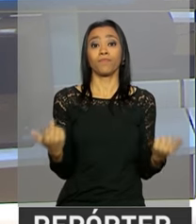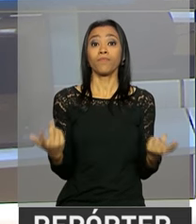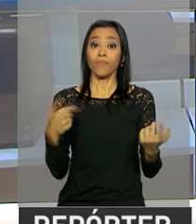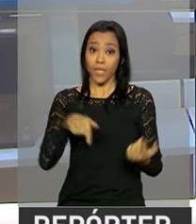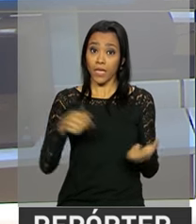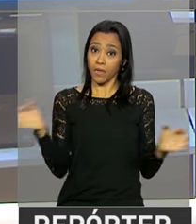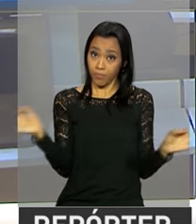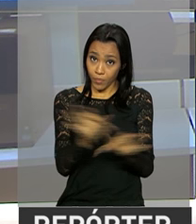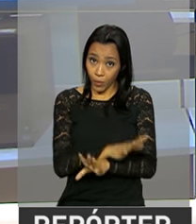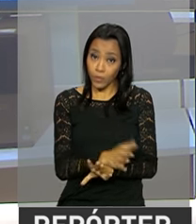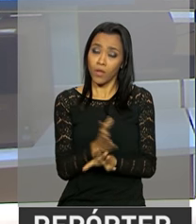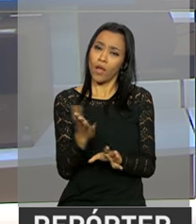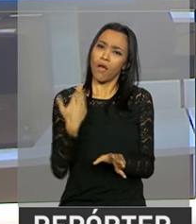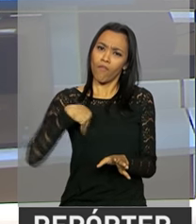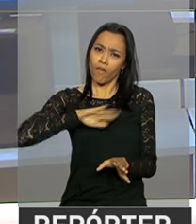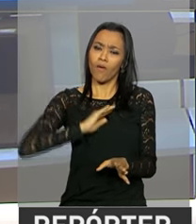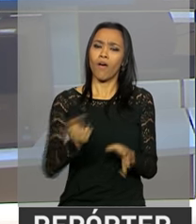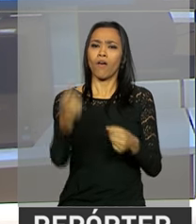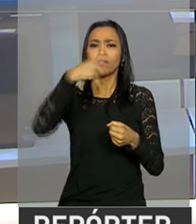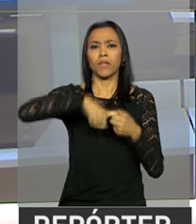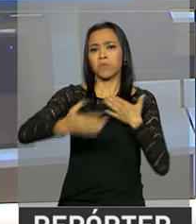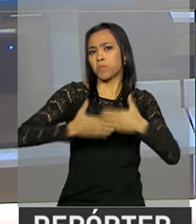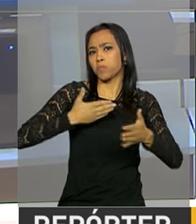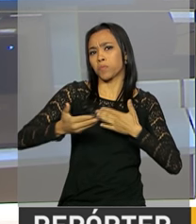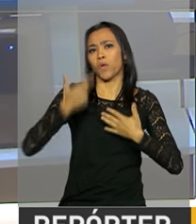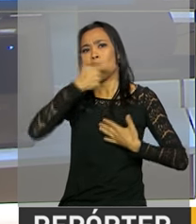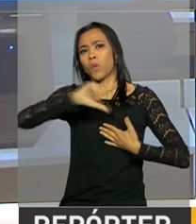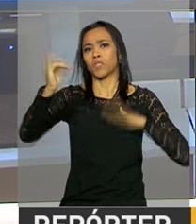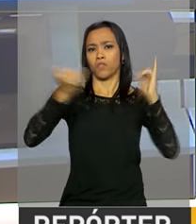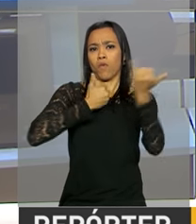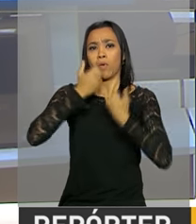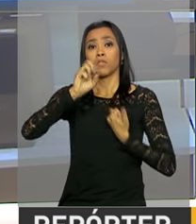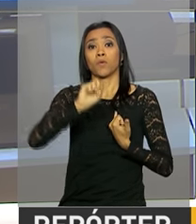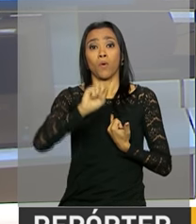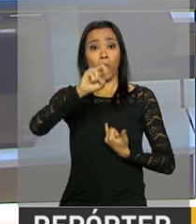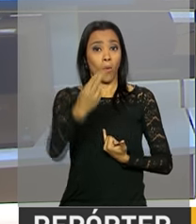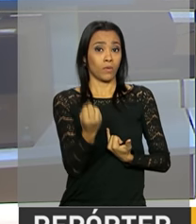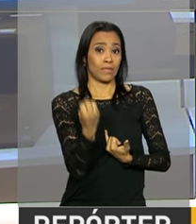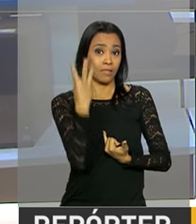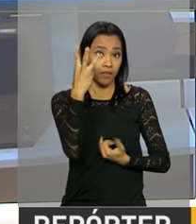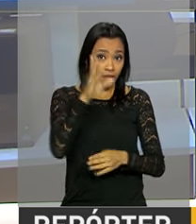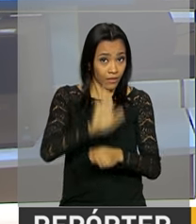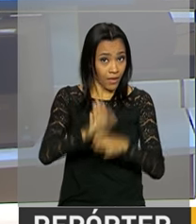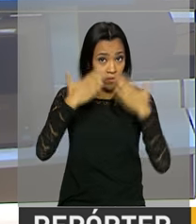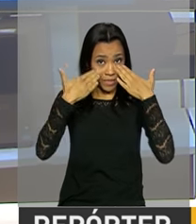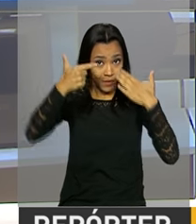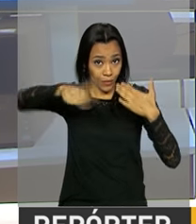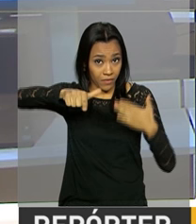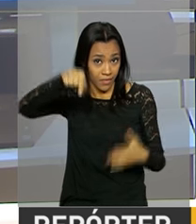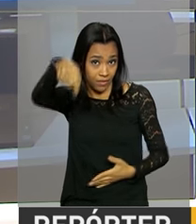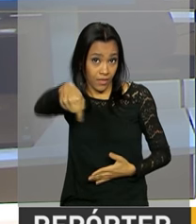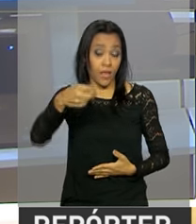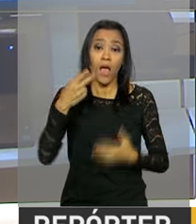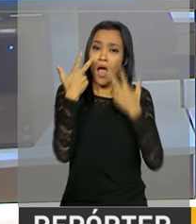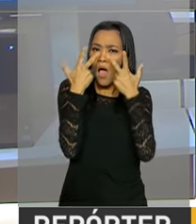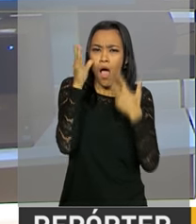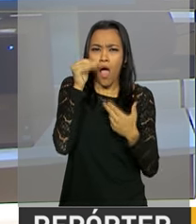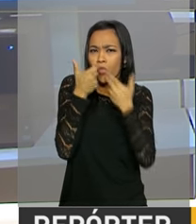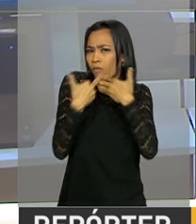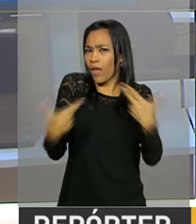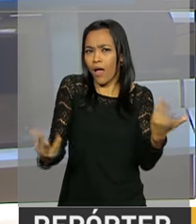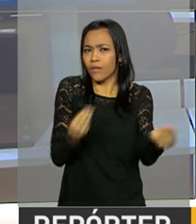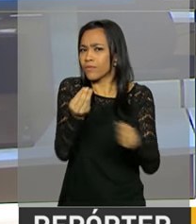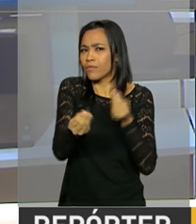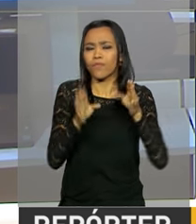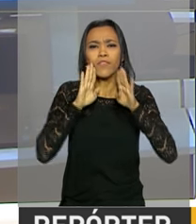NBR termina aqui podemos voltar a qualquer momento com outras informações ou às 3 da tarde na nossa próxima edição acompanhe também as novidades nas nossas